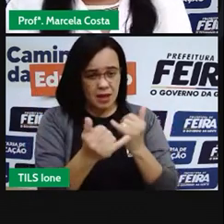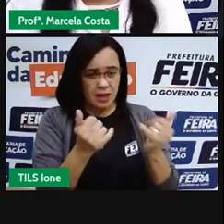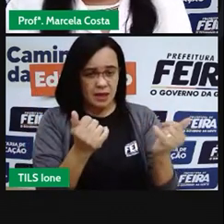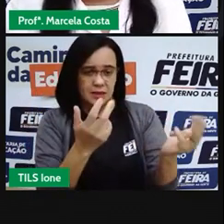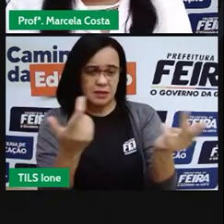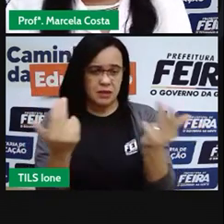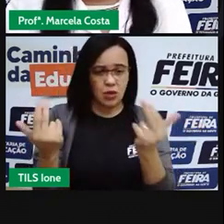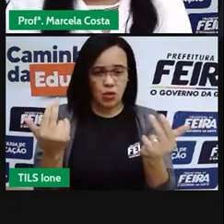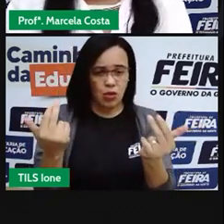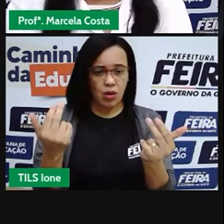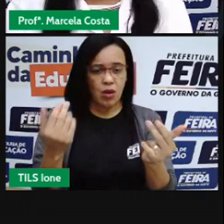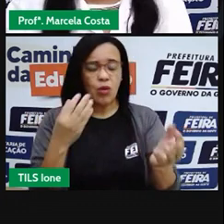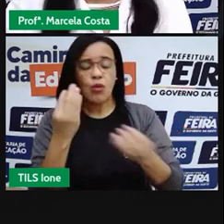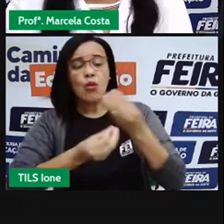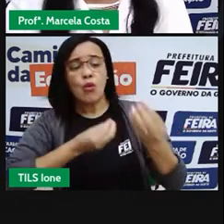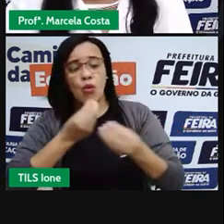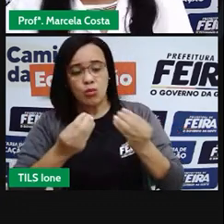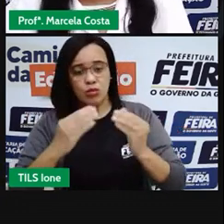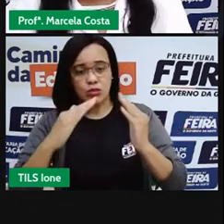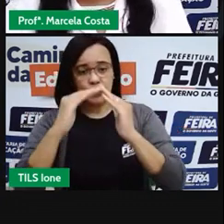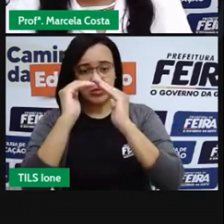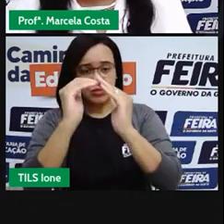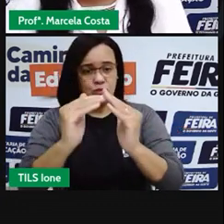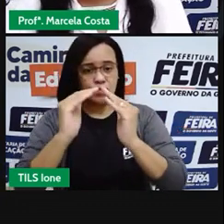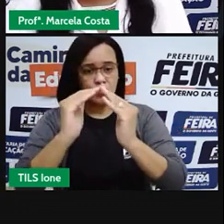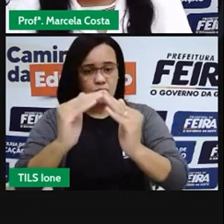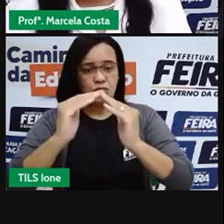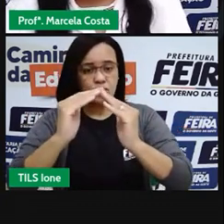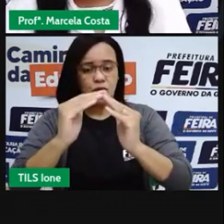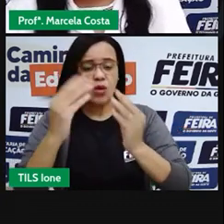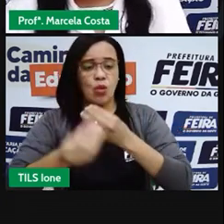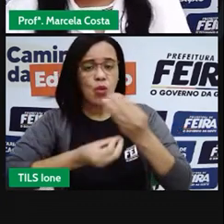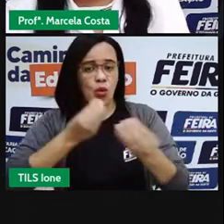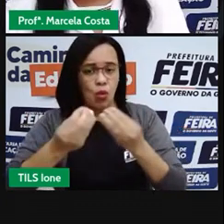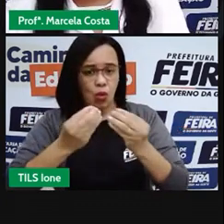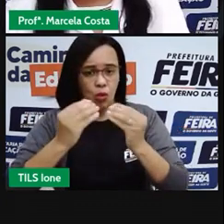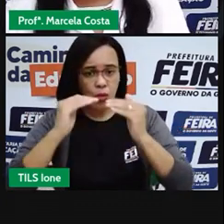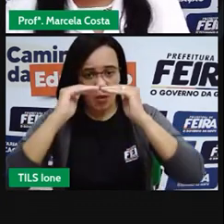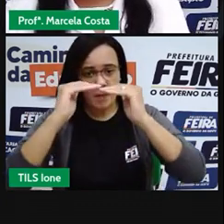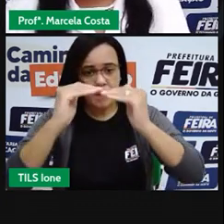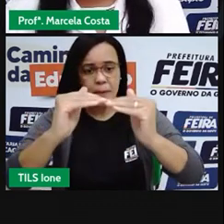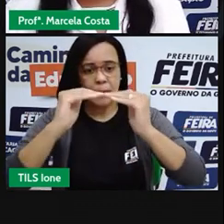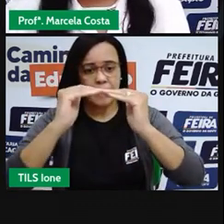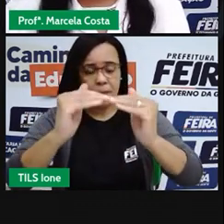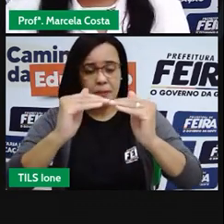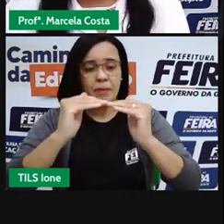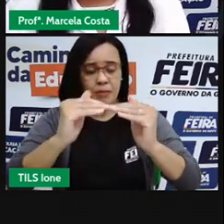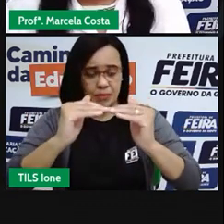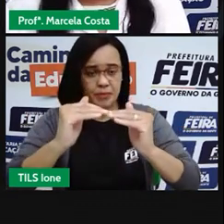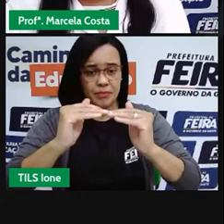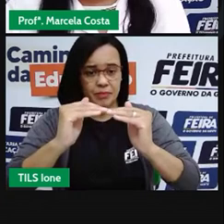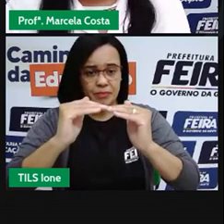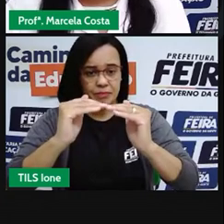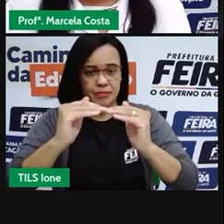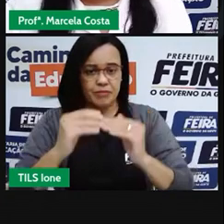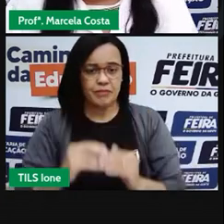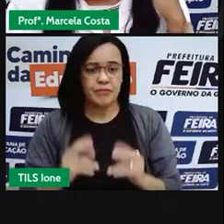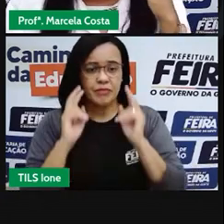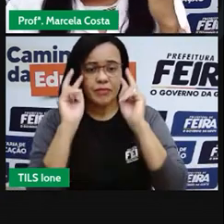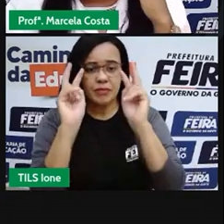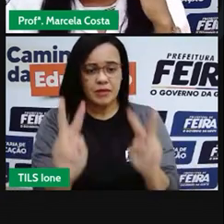A gente vai ver que o telhado do casarão Olhos d'Água é um telhado aparente, né, feito de telha, é um telhado que a